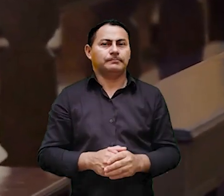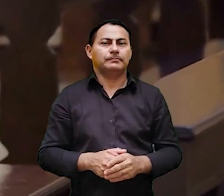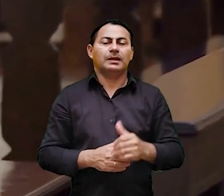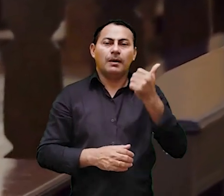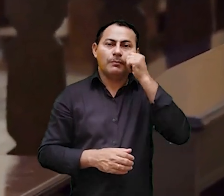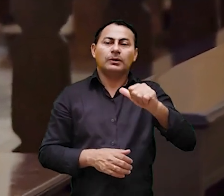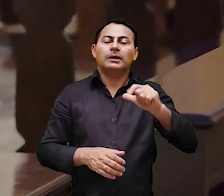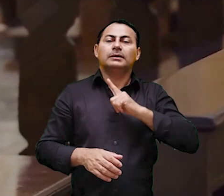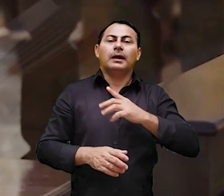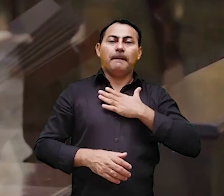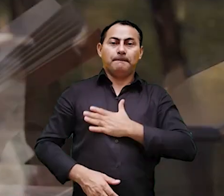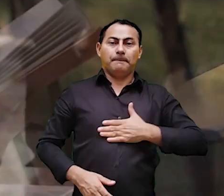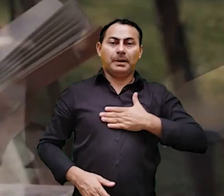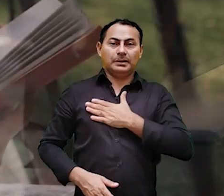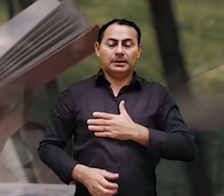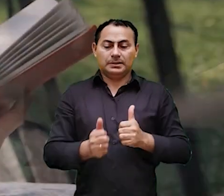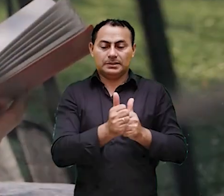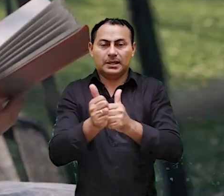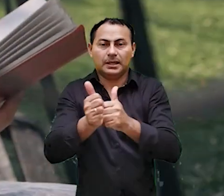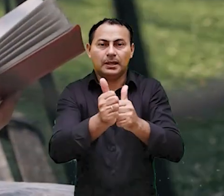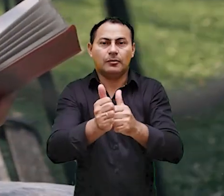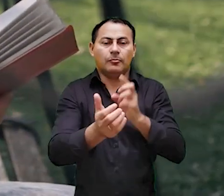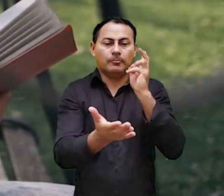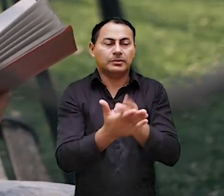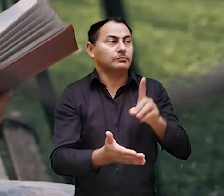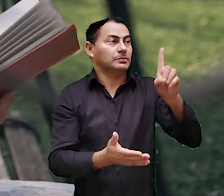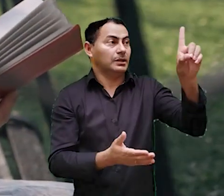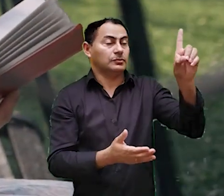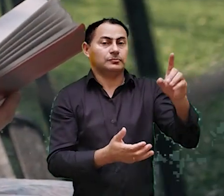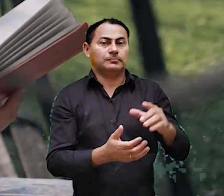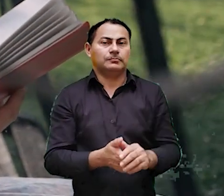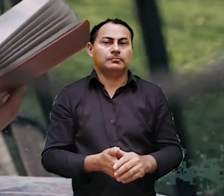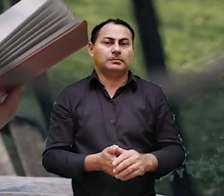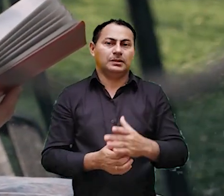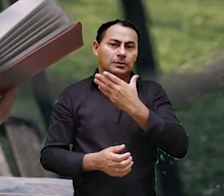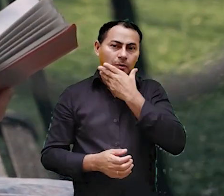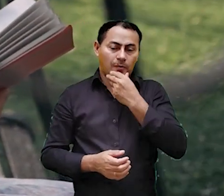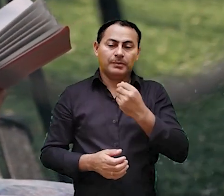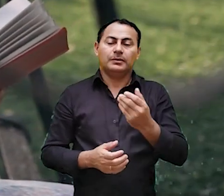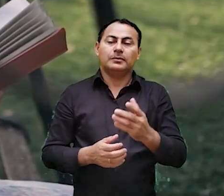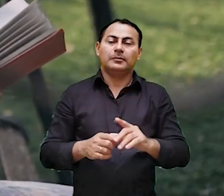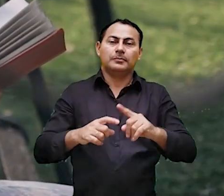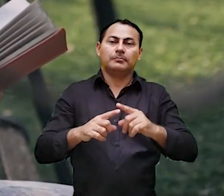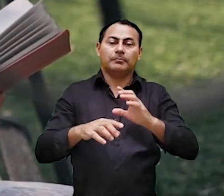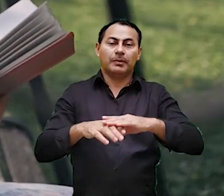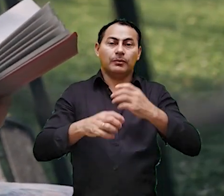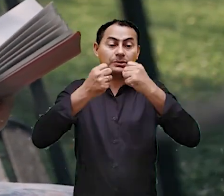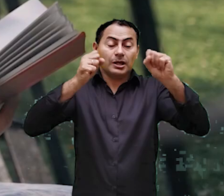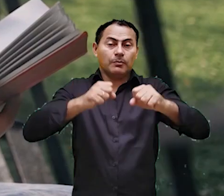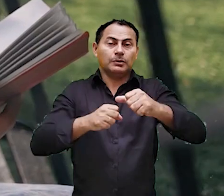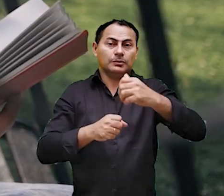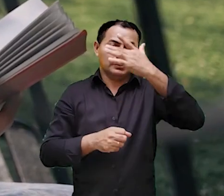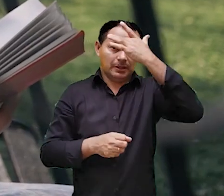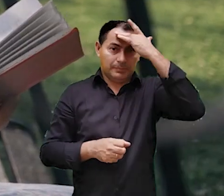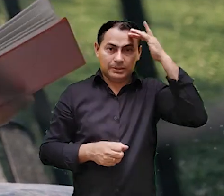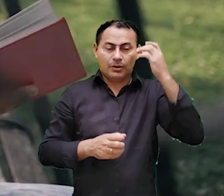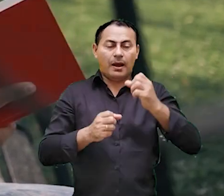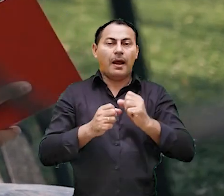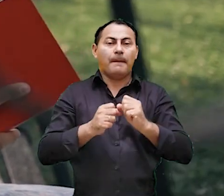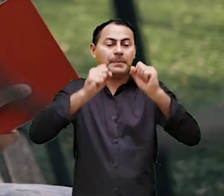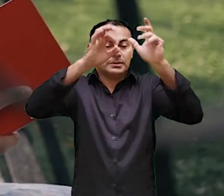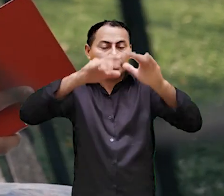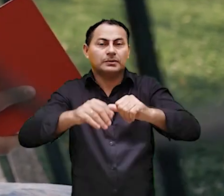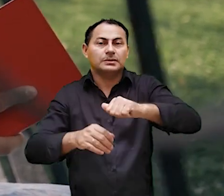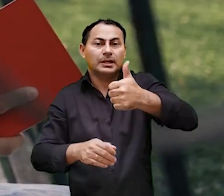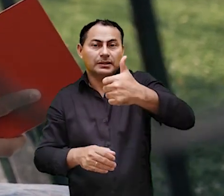Deus. E a mulher terá prazer em seguir o mesmo Deus desse homem. Mais um salmo do homem abençoado,